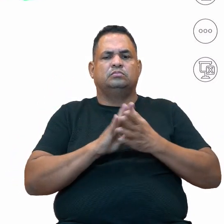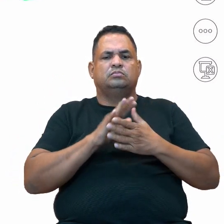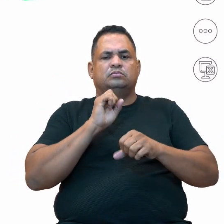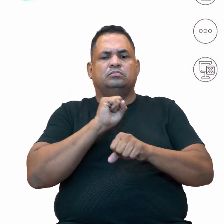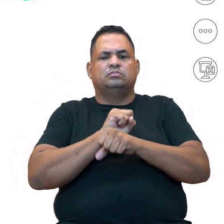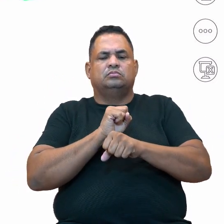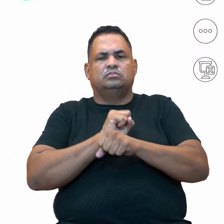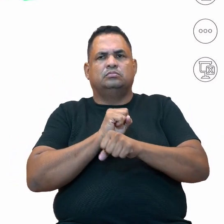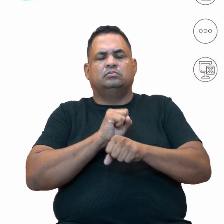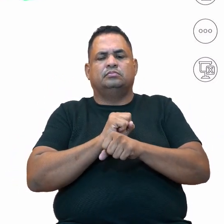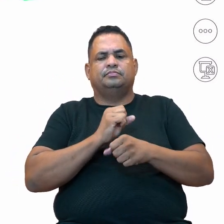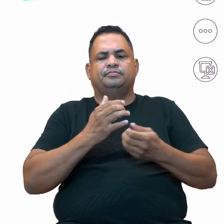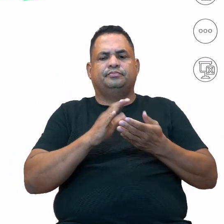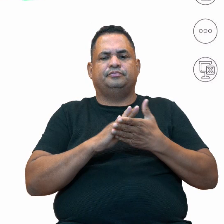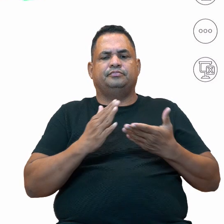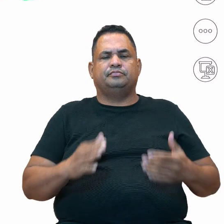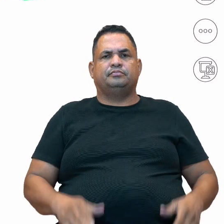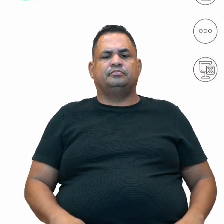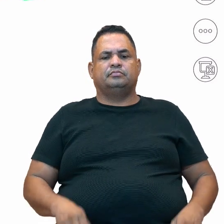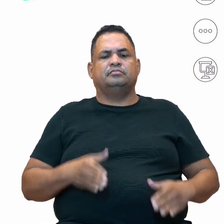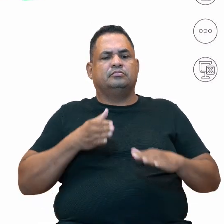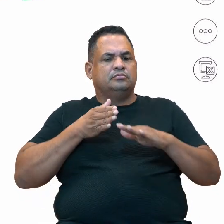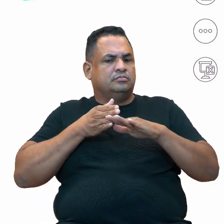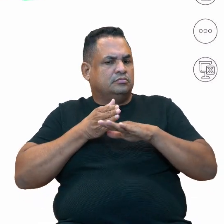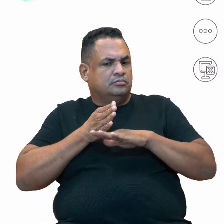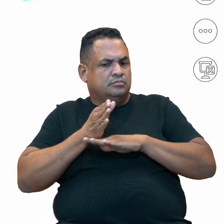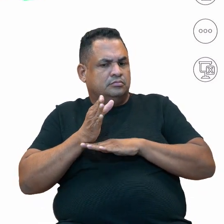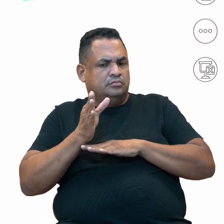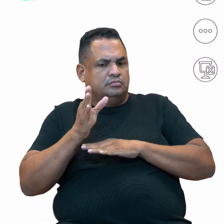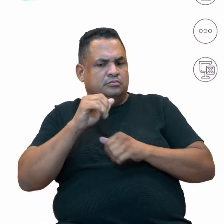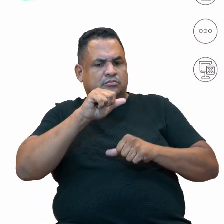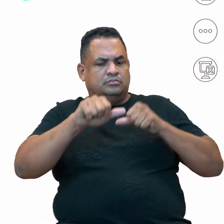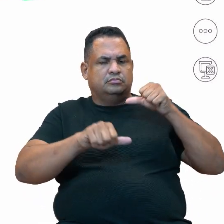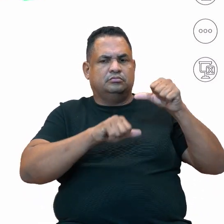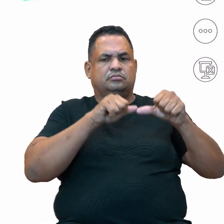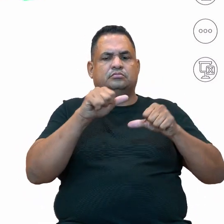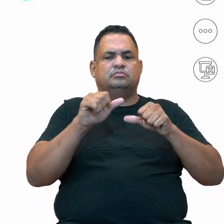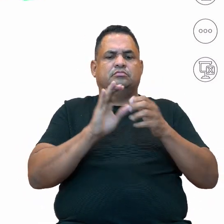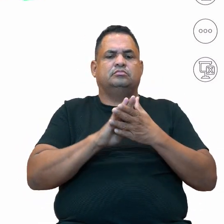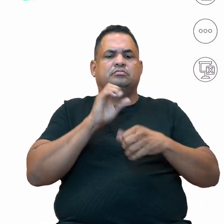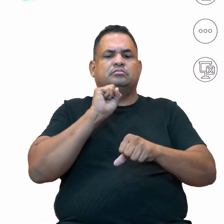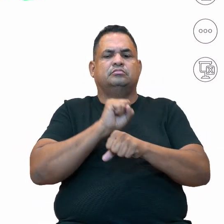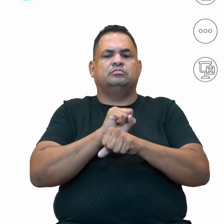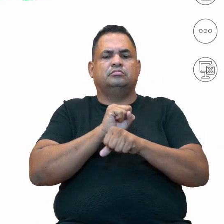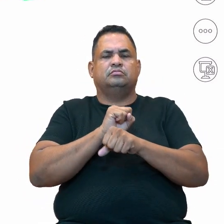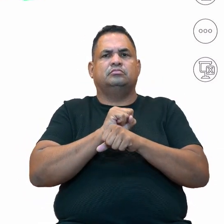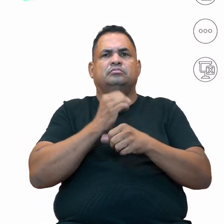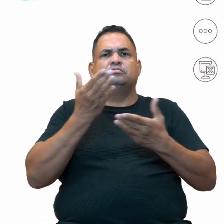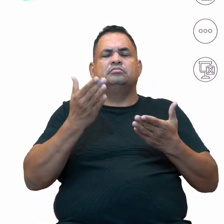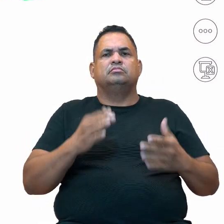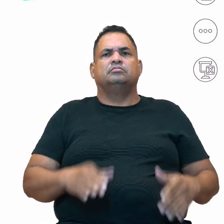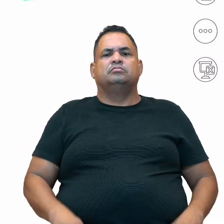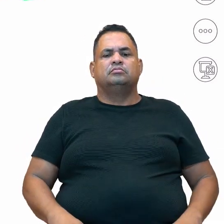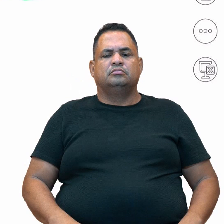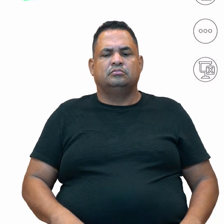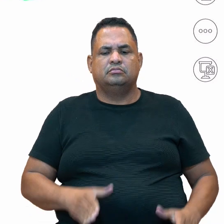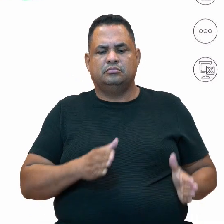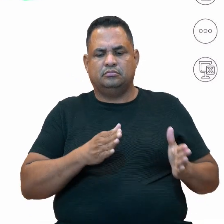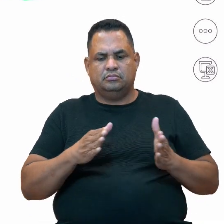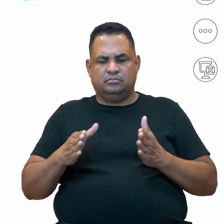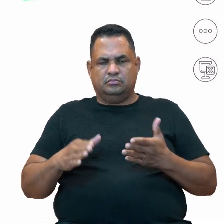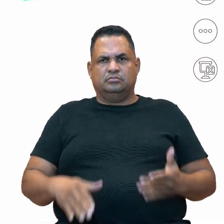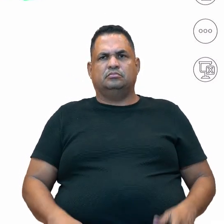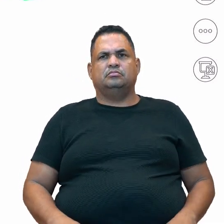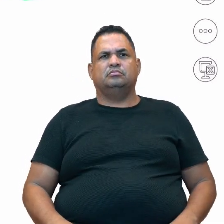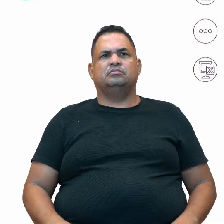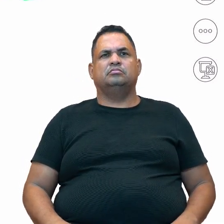esperando, tá? Secundário porque ele vai passar por modificações e vai ficar estacionado nessa fase de ovócito secundário até